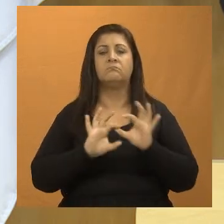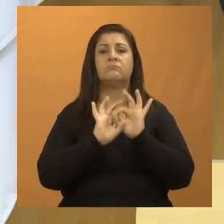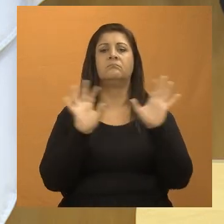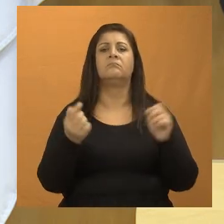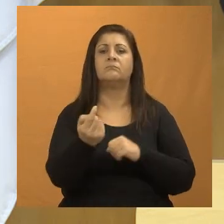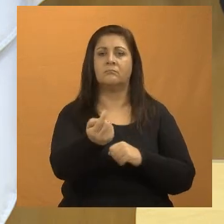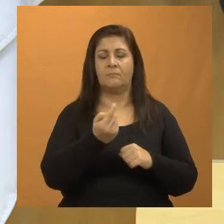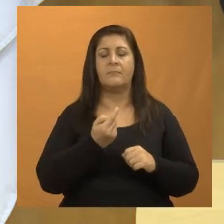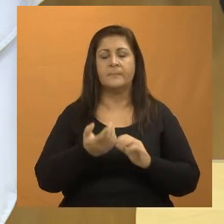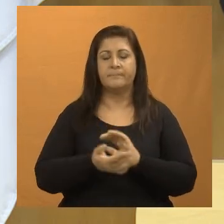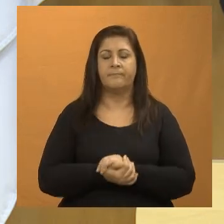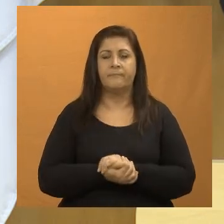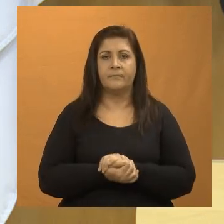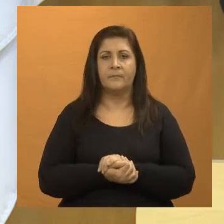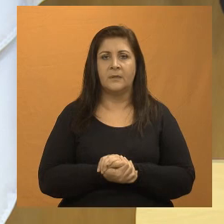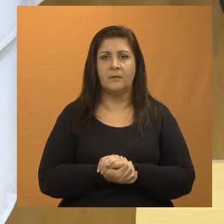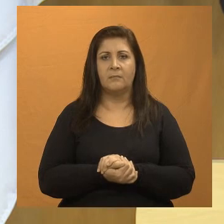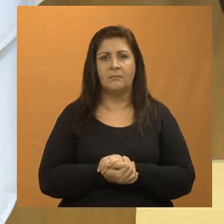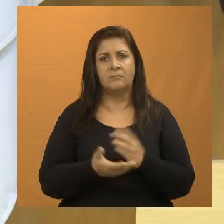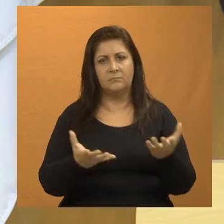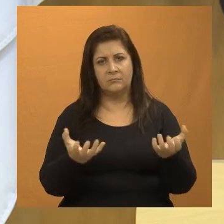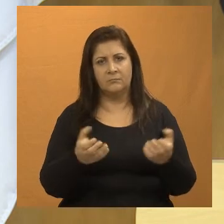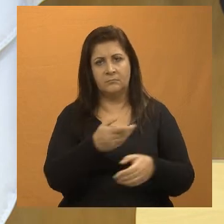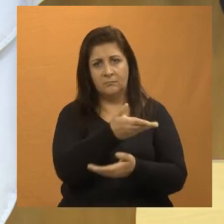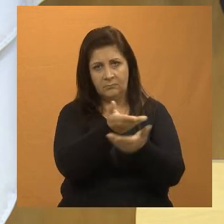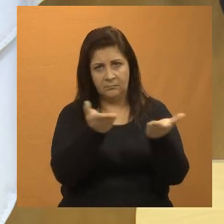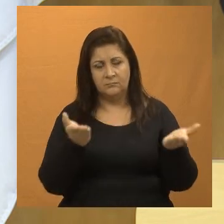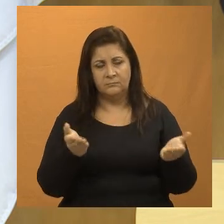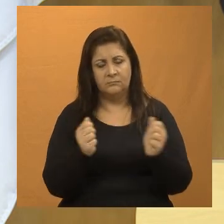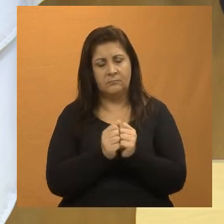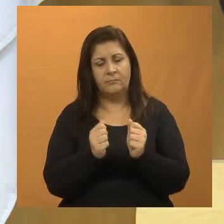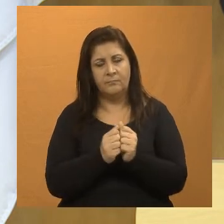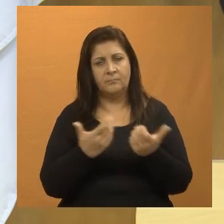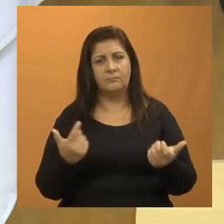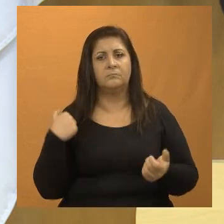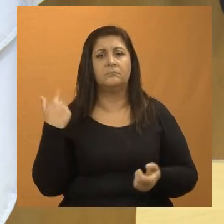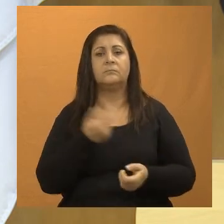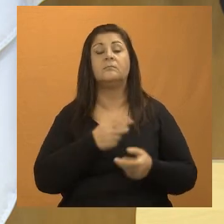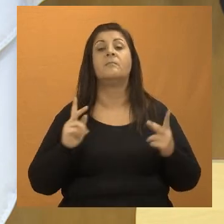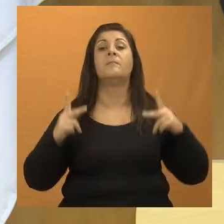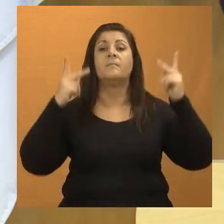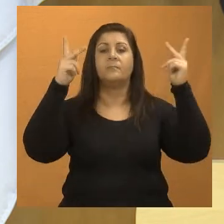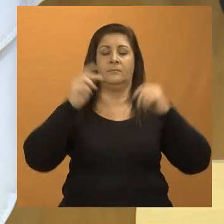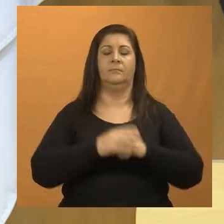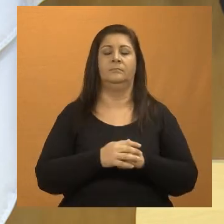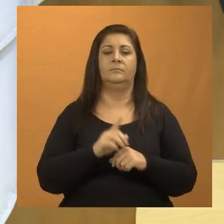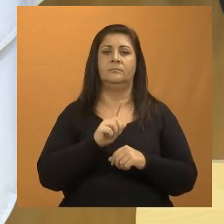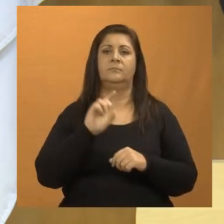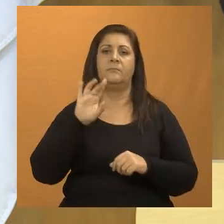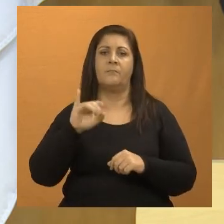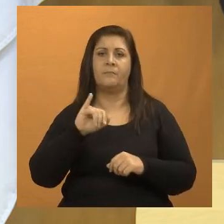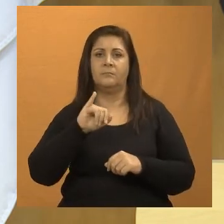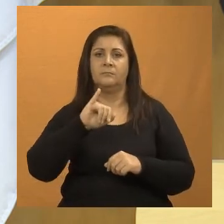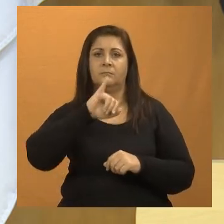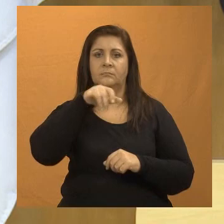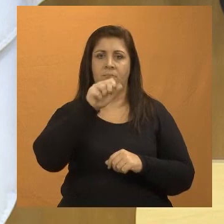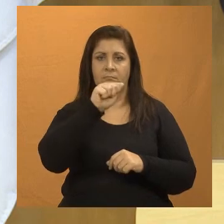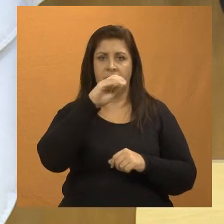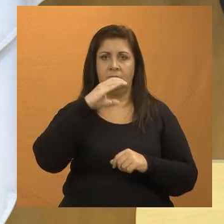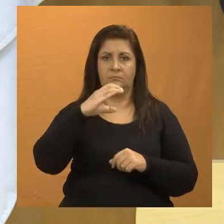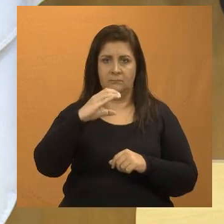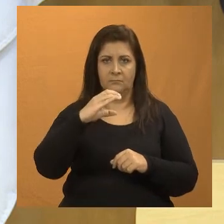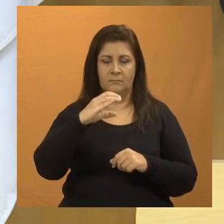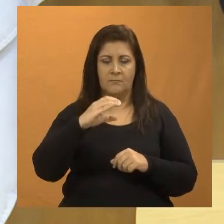disposição e conto com vocês aí para que essa caminhada a gente consiga vencer e colocar não só o estádio, mas também o JAC